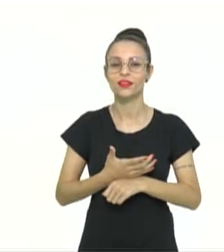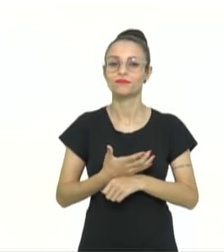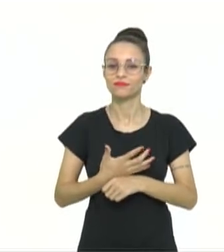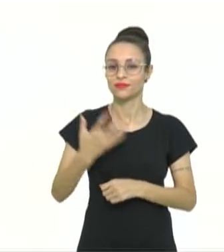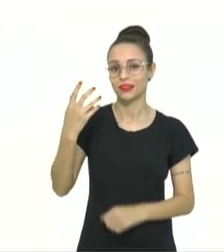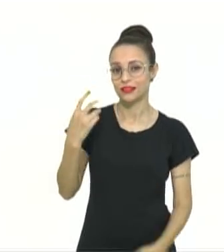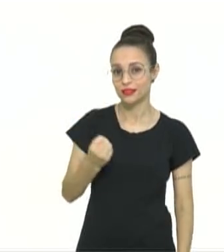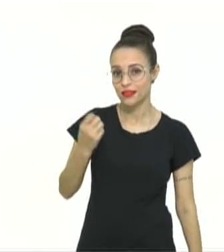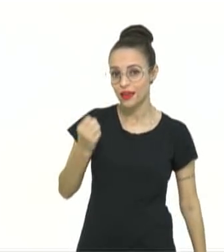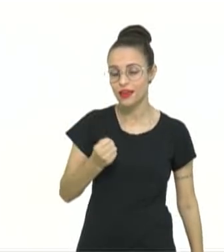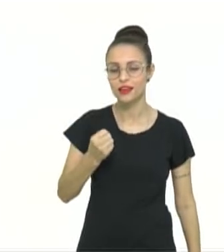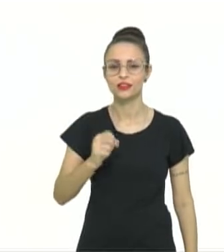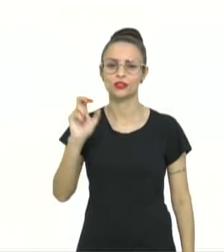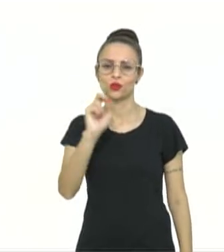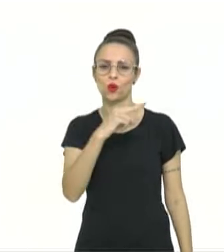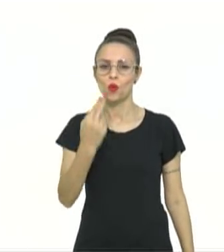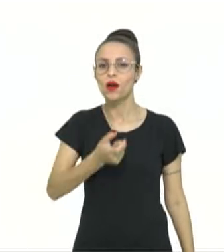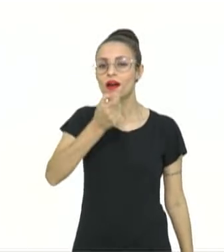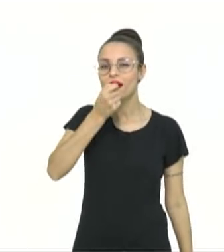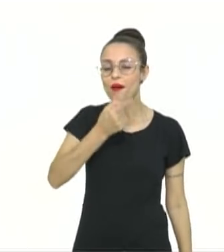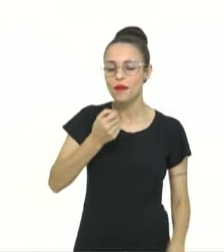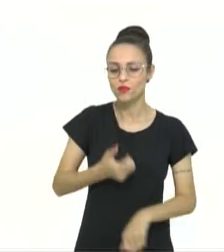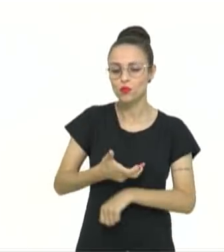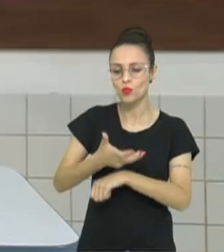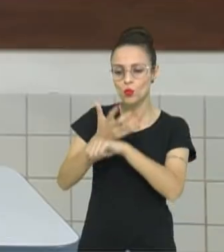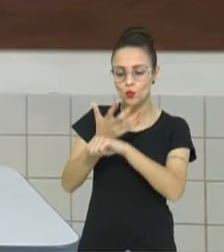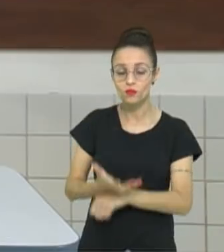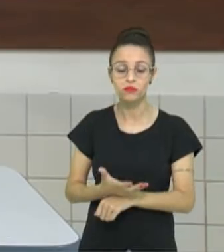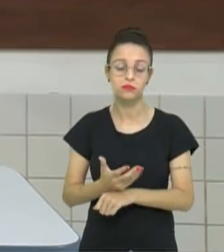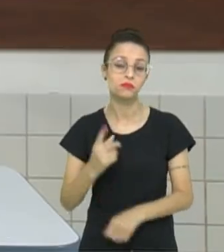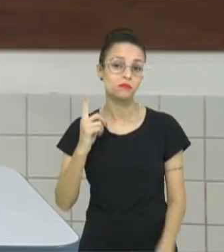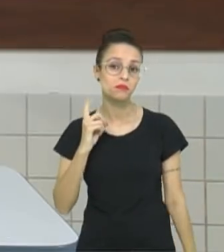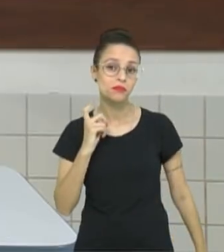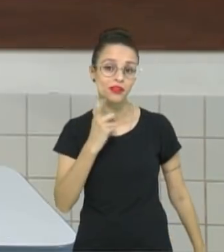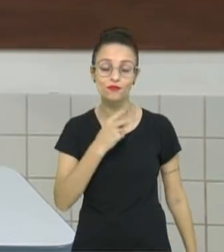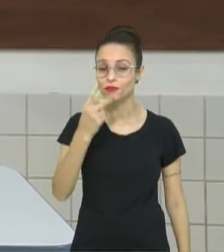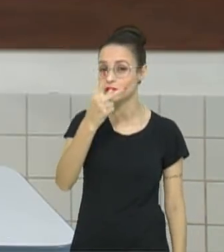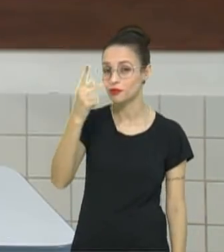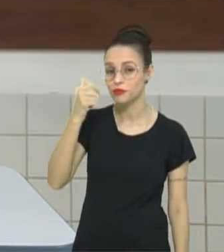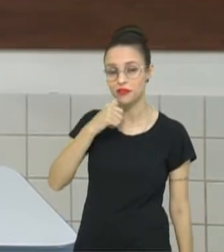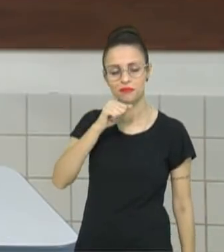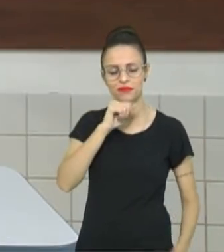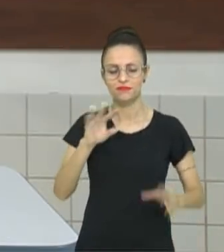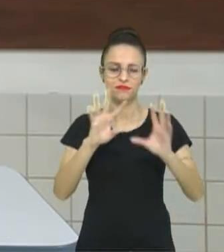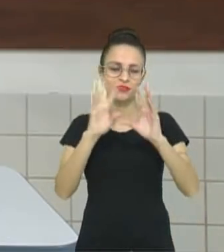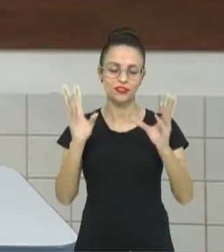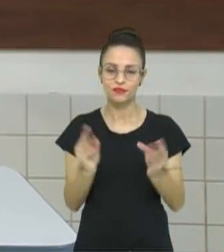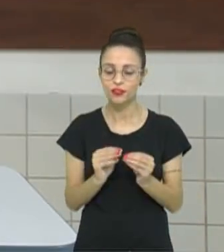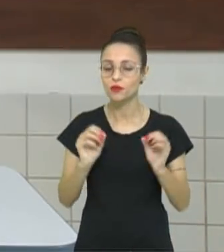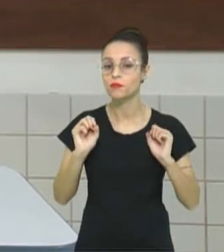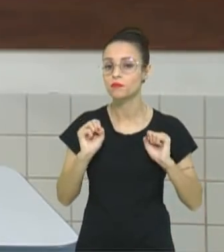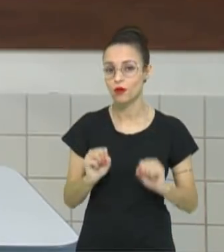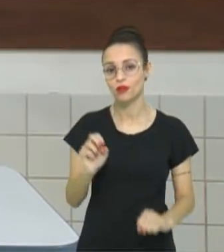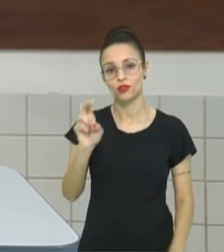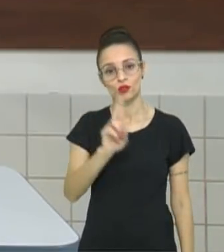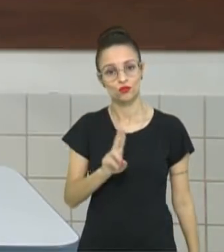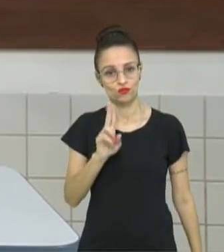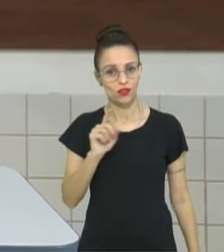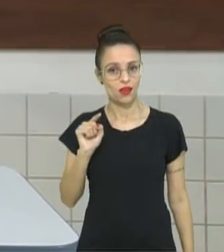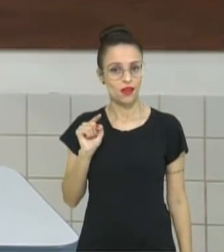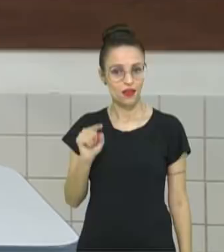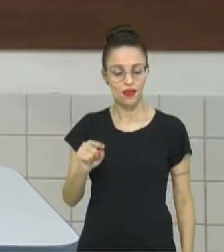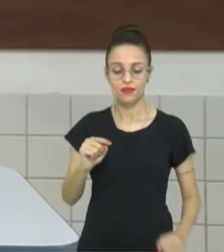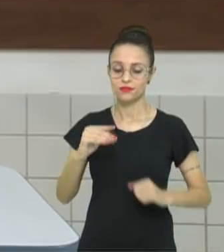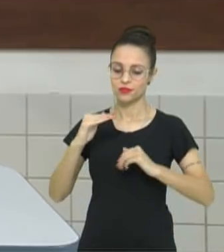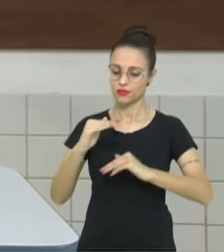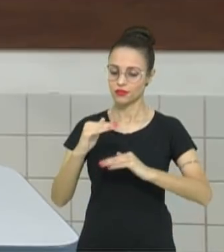leite quanto de remédio vazia, de repente um perfume da sua mãe, enfim, né? Você poderia utilizá-la para